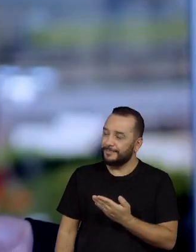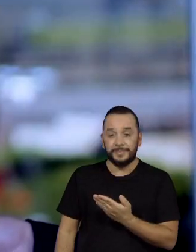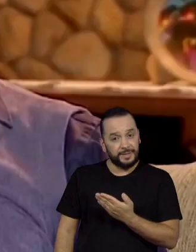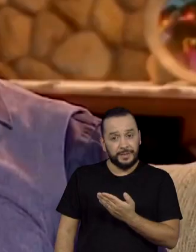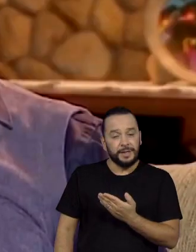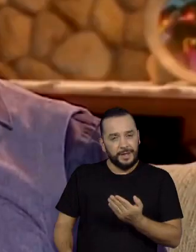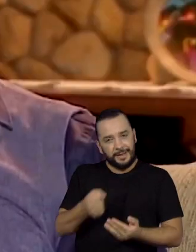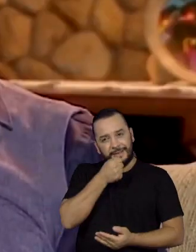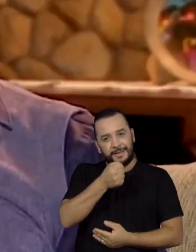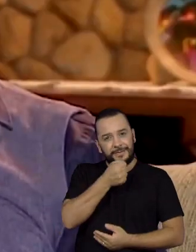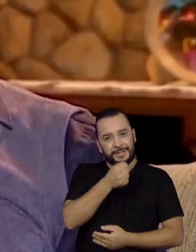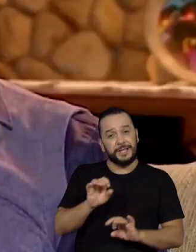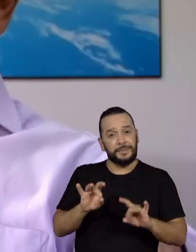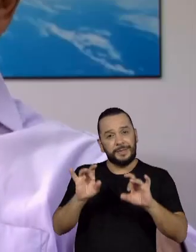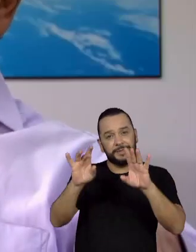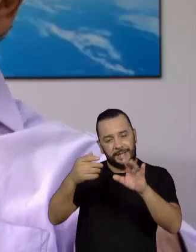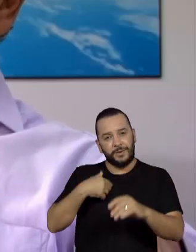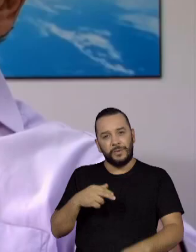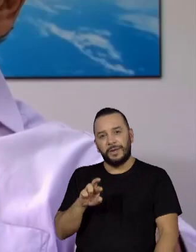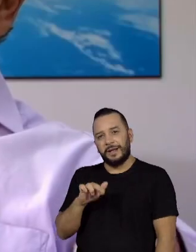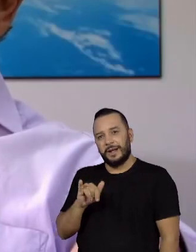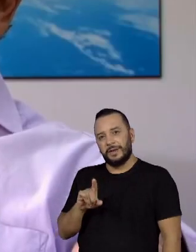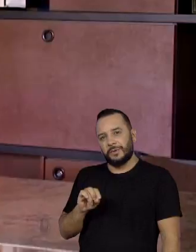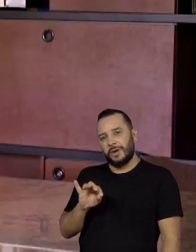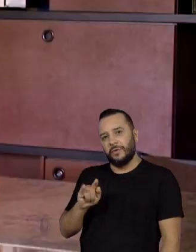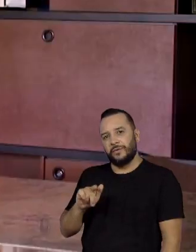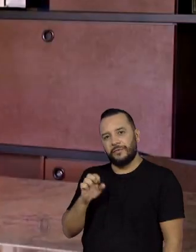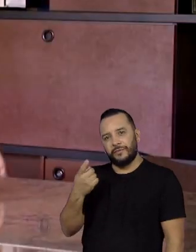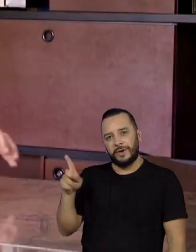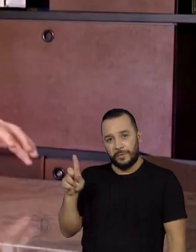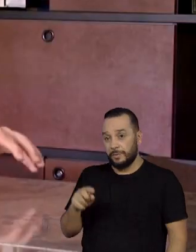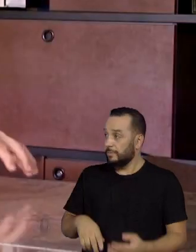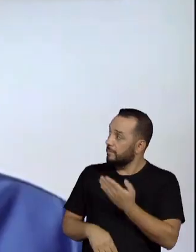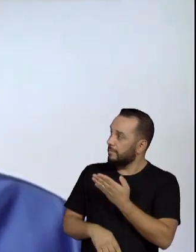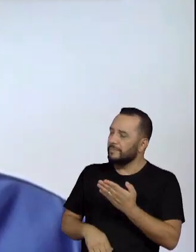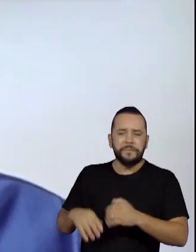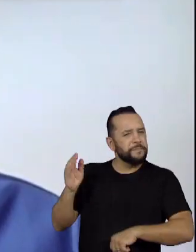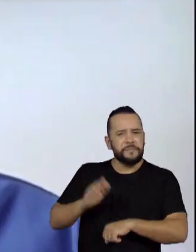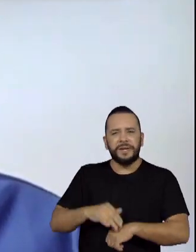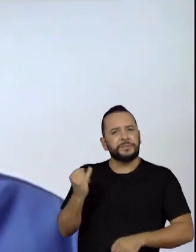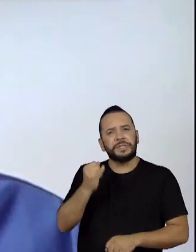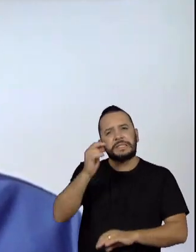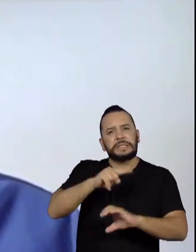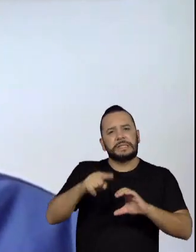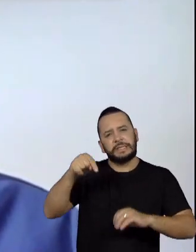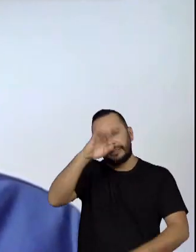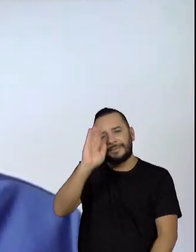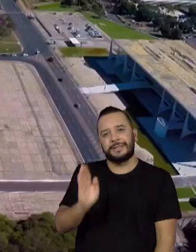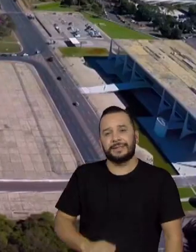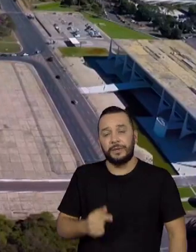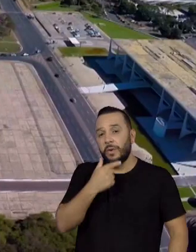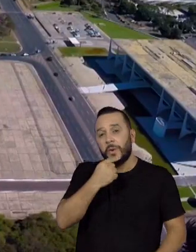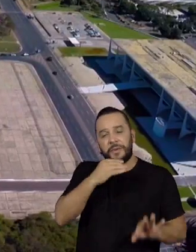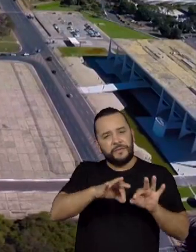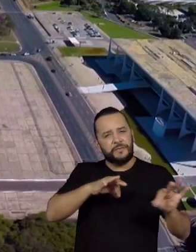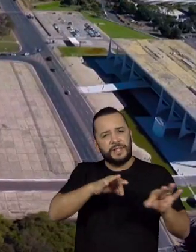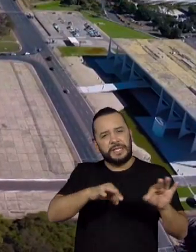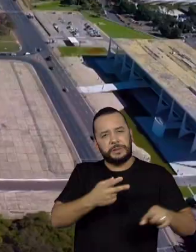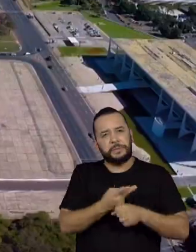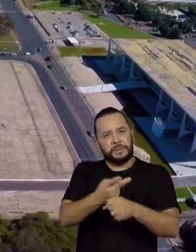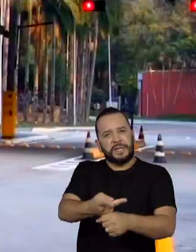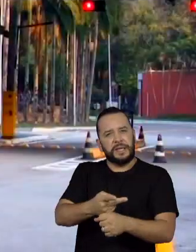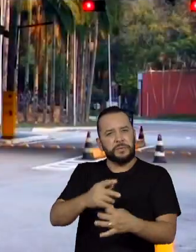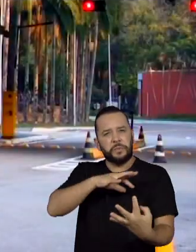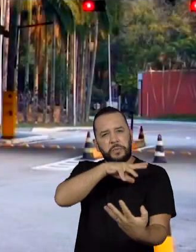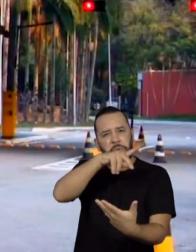Uma entrevista exclusiva com Ricardo Galvão, um dos mais importantes cientistas do Brasil. O físico premiado